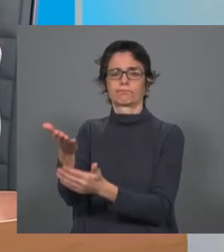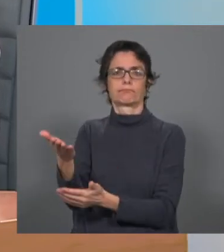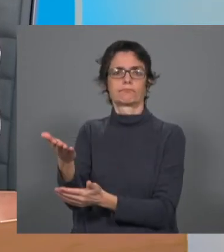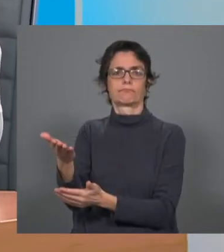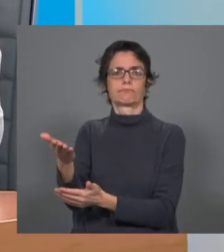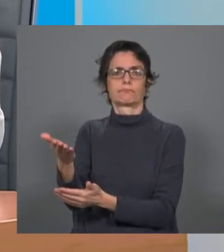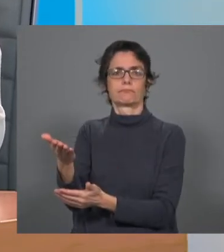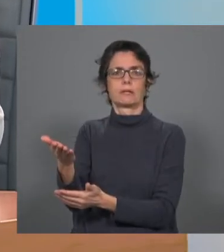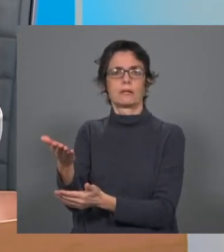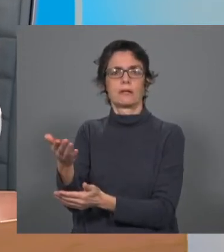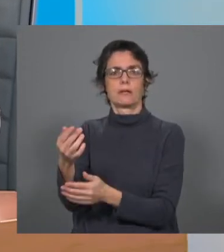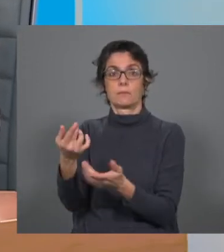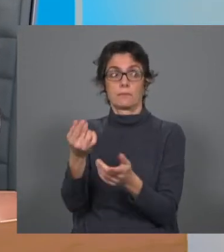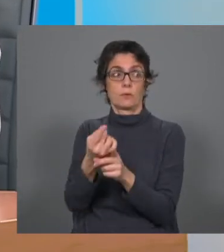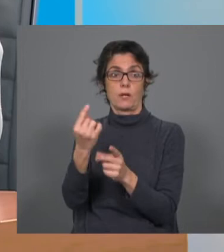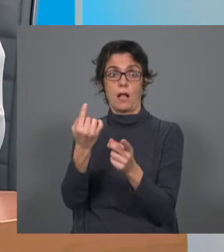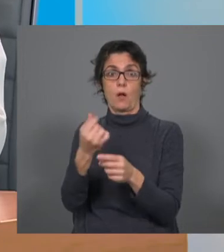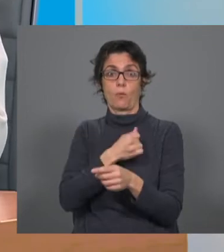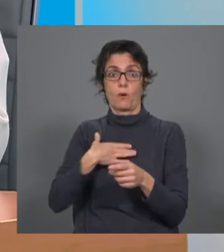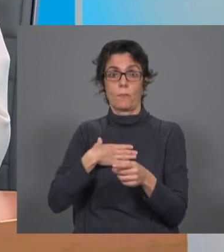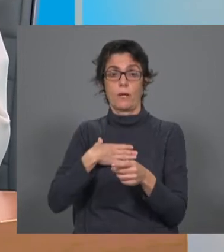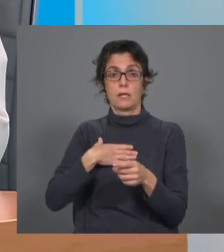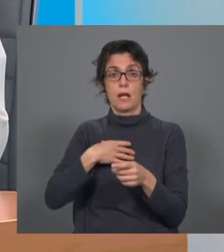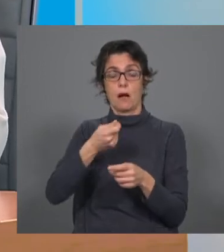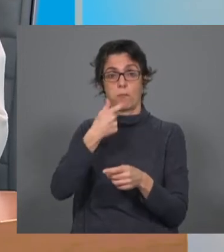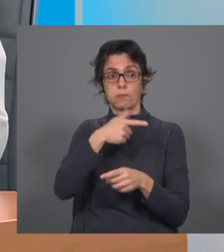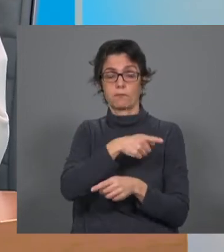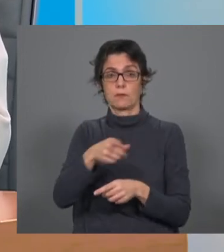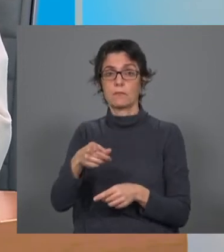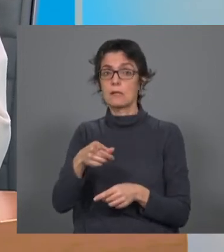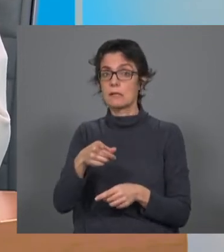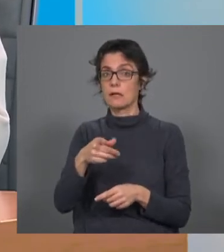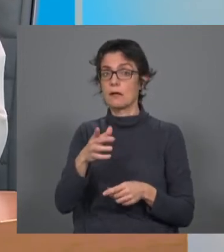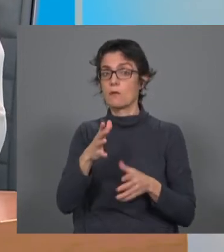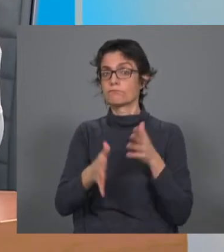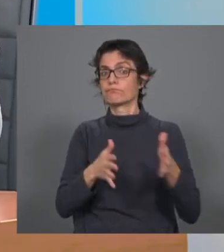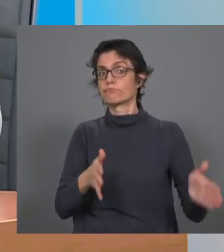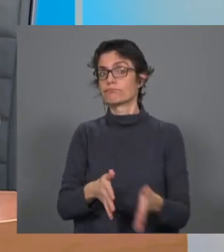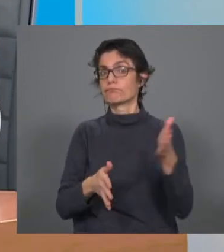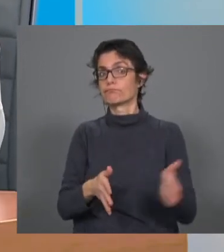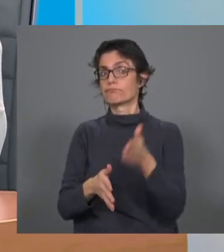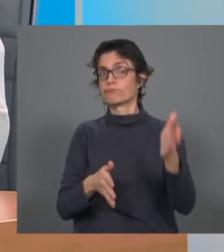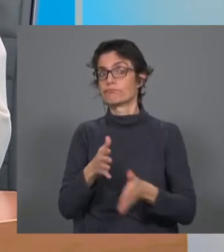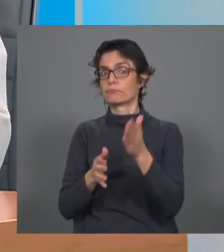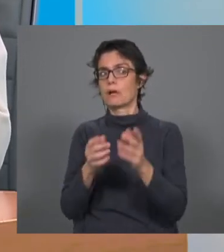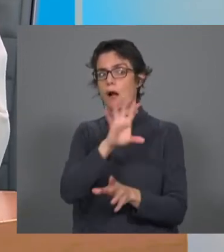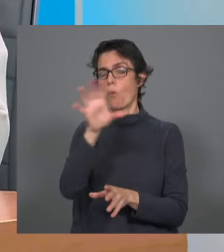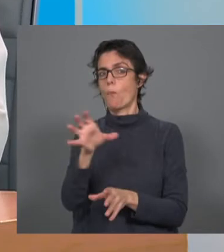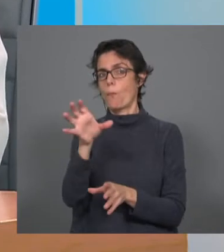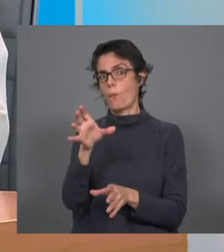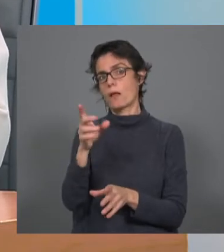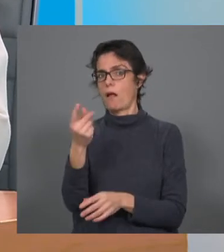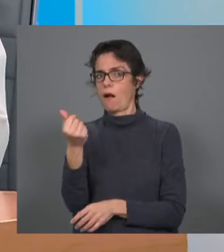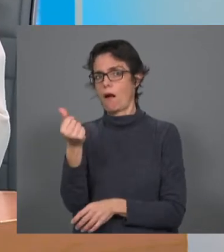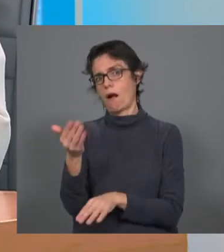vez que algumas companhias farmacêuticas estão a fornecer mais rapidamente, países que